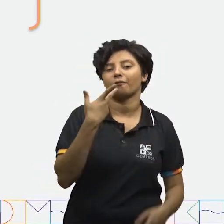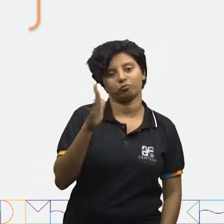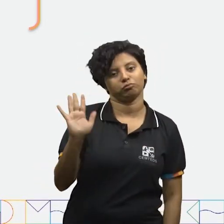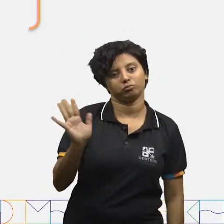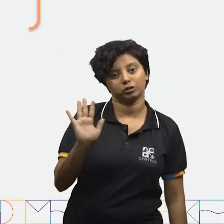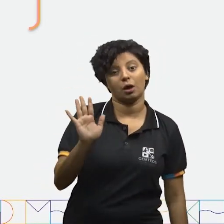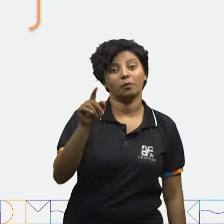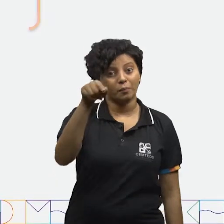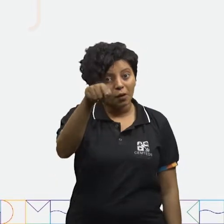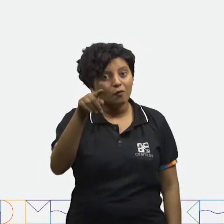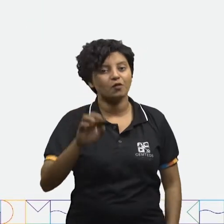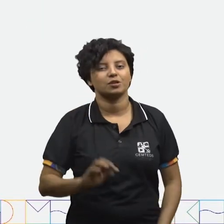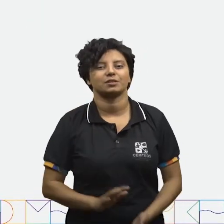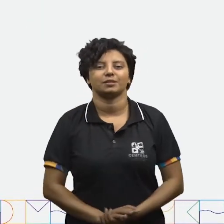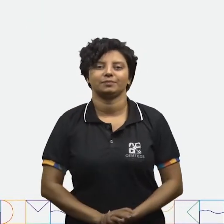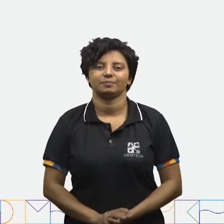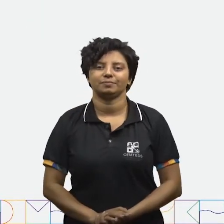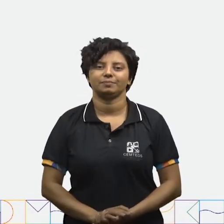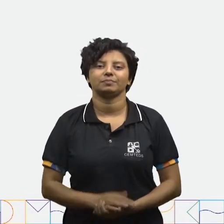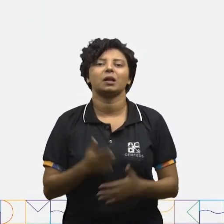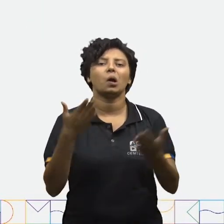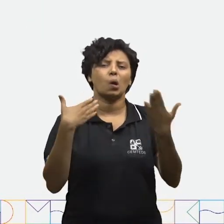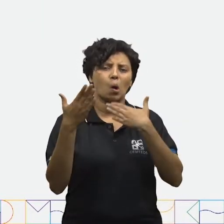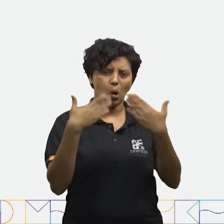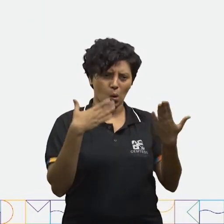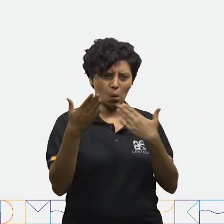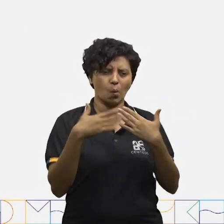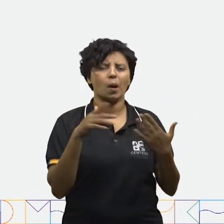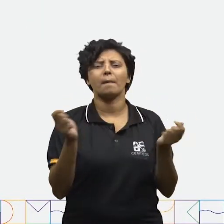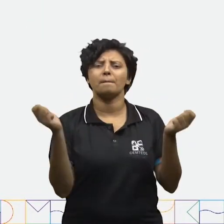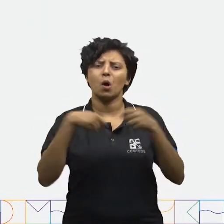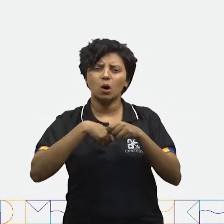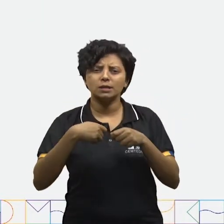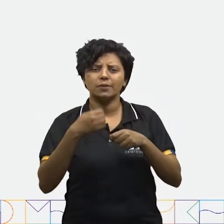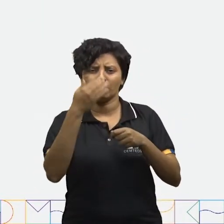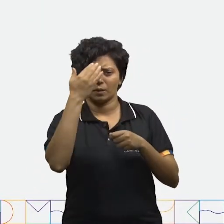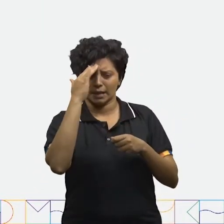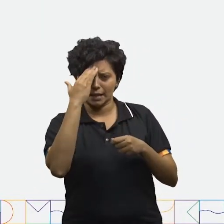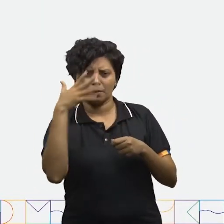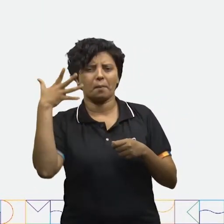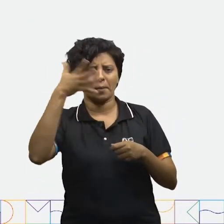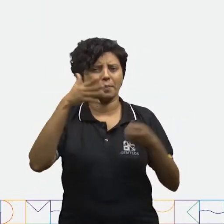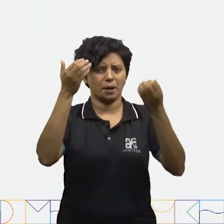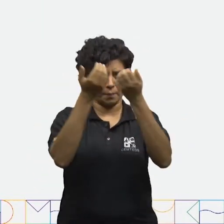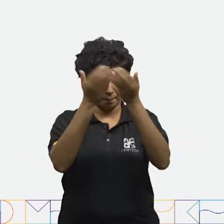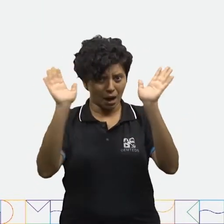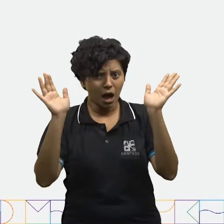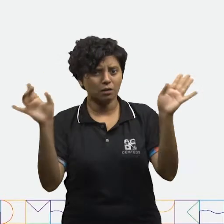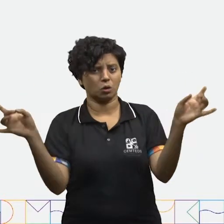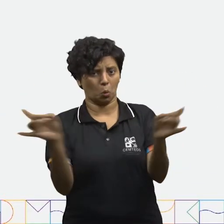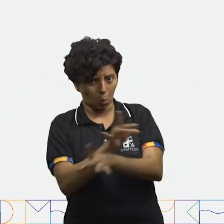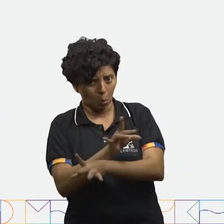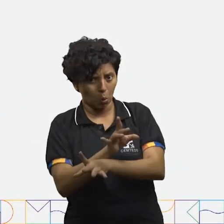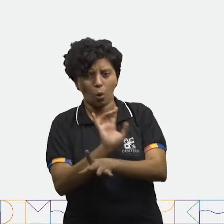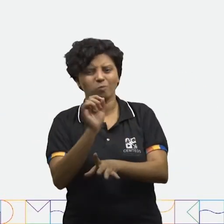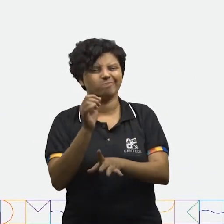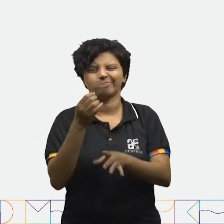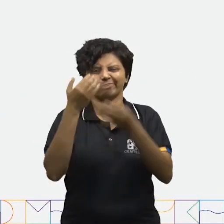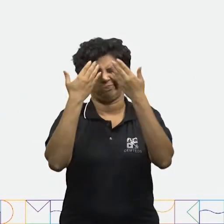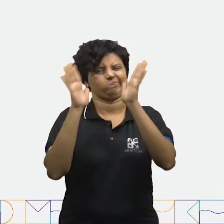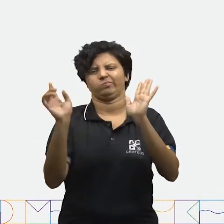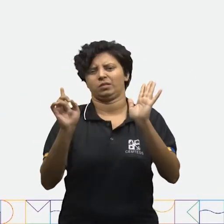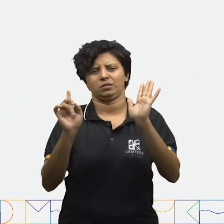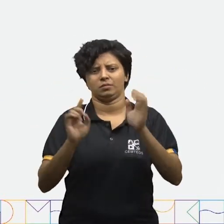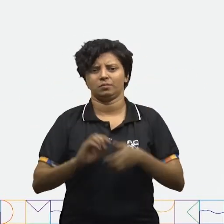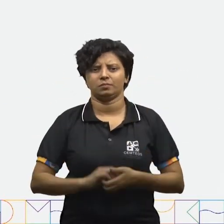se despediu de você. A conversa conseguiu transmitir uma mensagem completa ou uma mensagem incompleta?